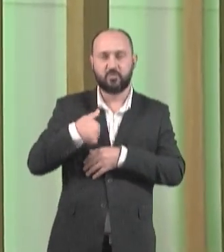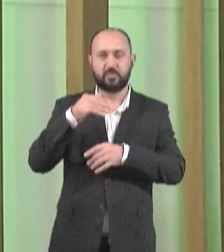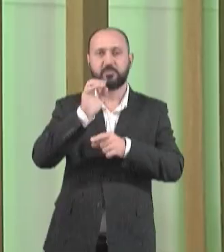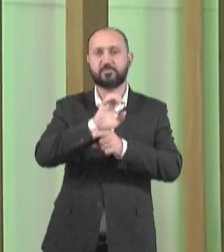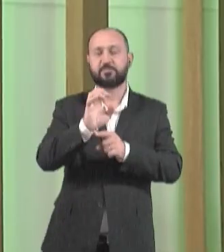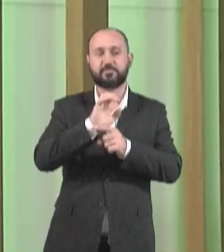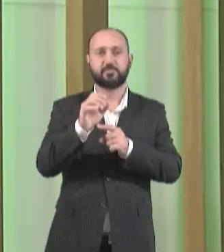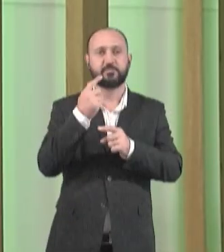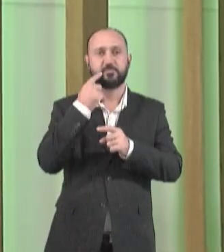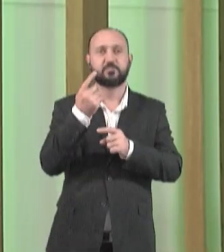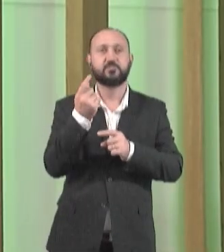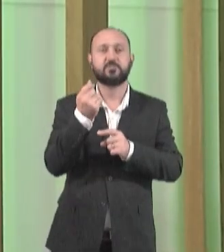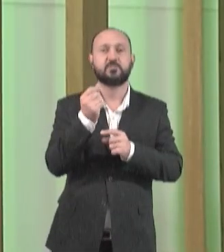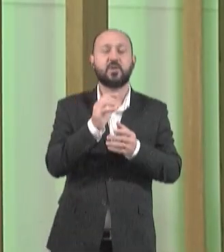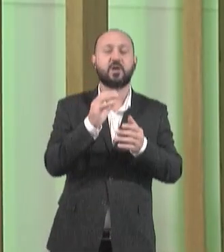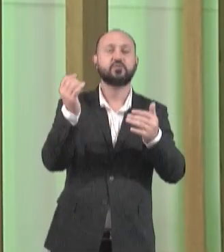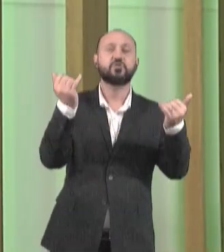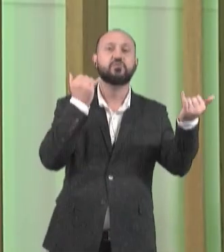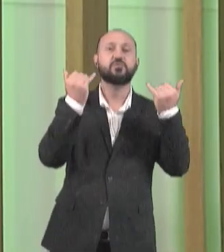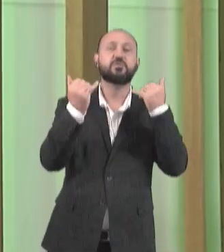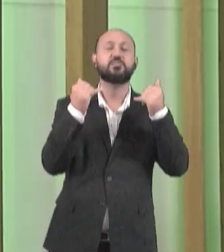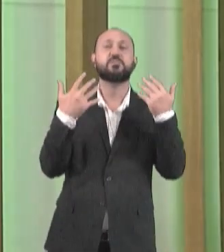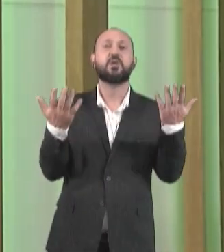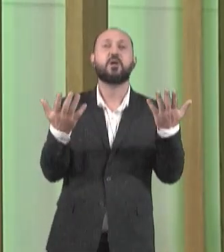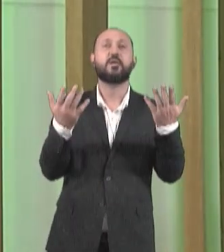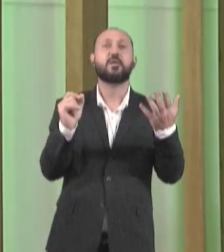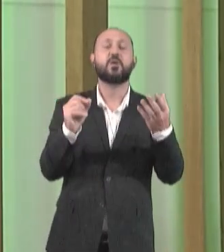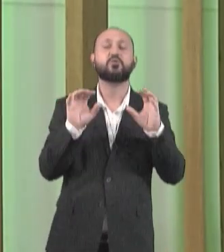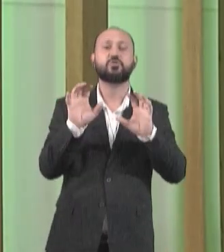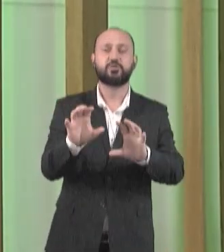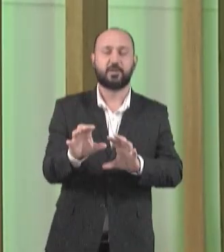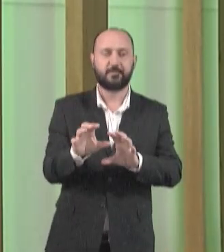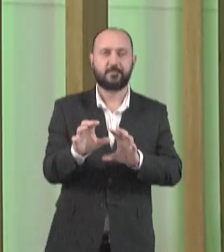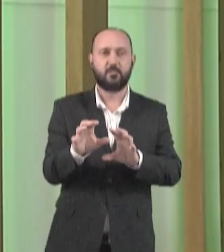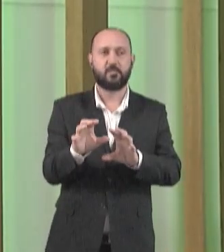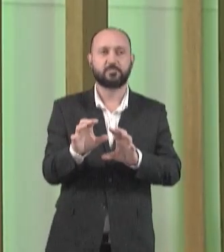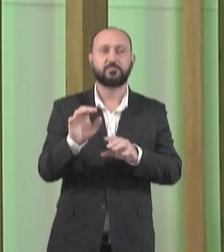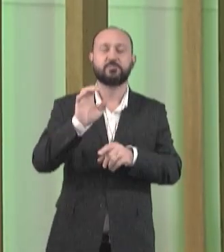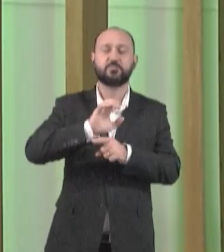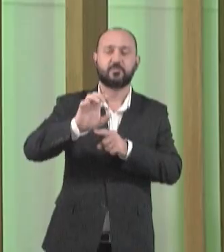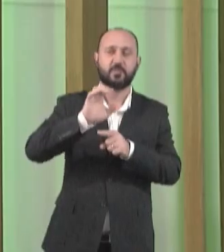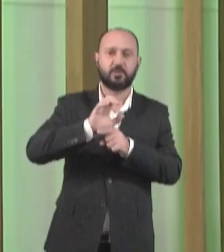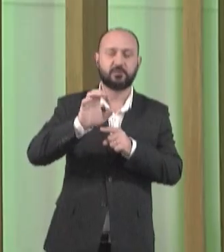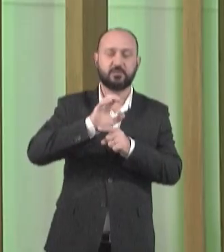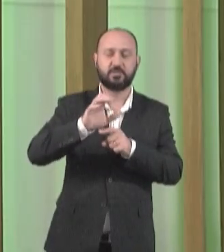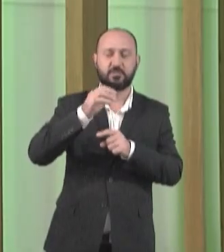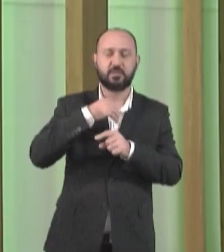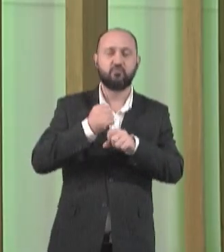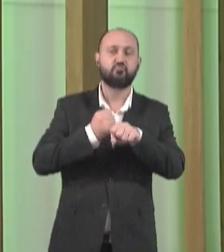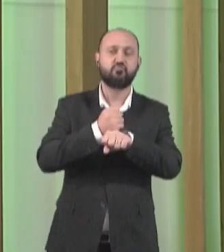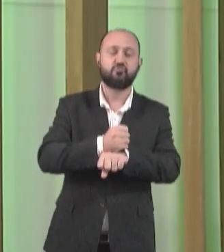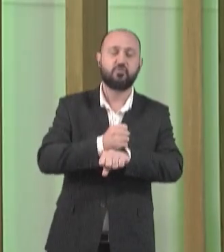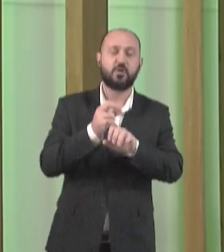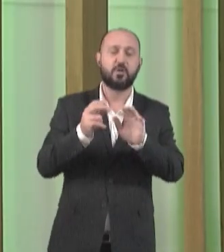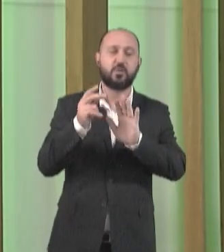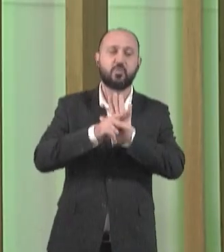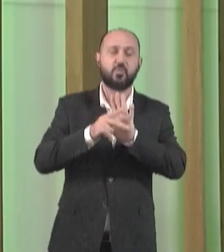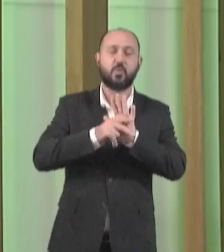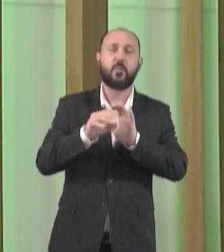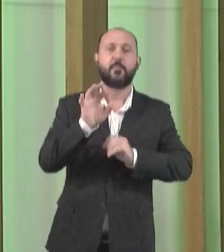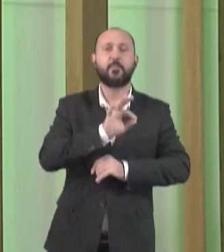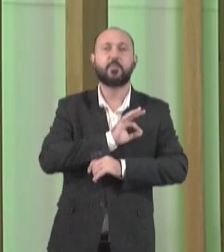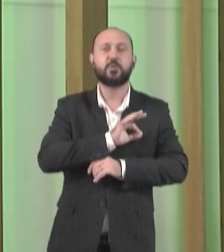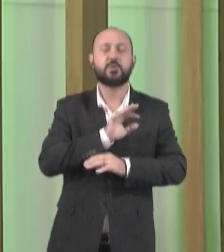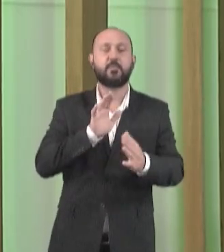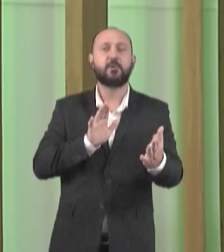do Estado com relação ao repasse de informações sobre a maneira com que o Estado programa suas forças policiais